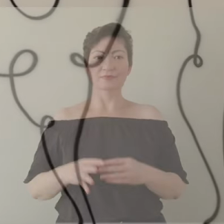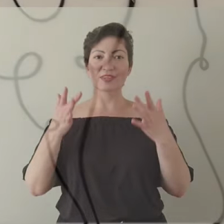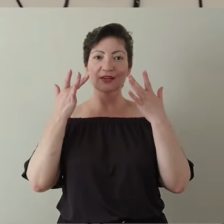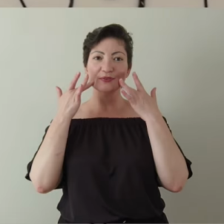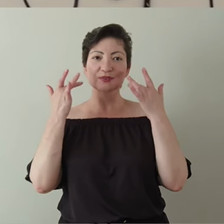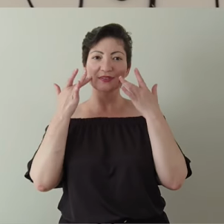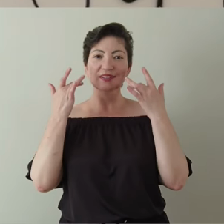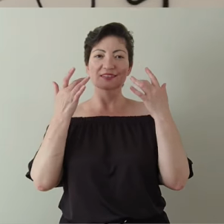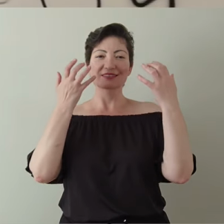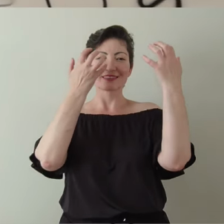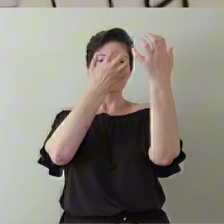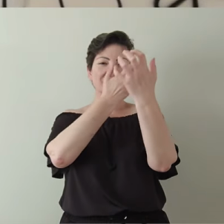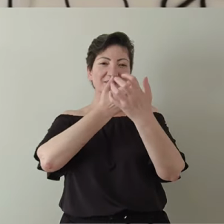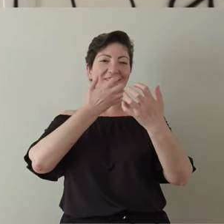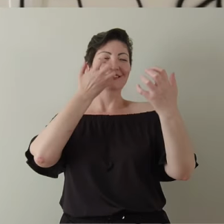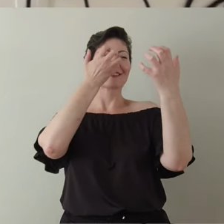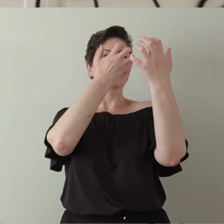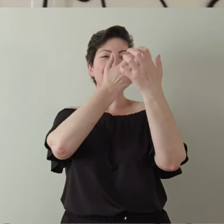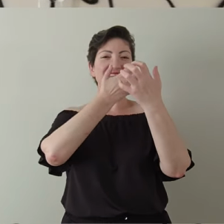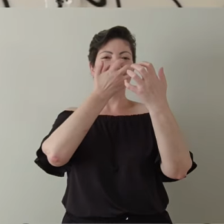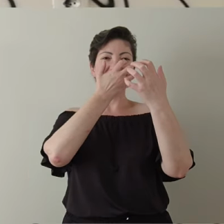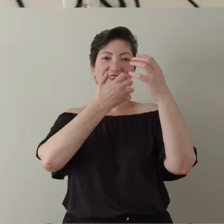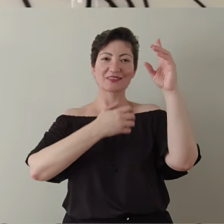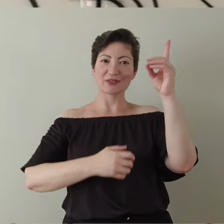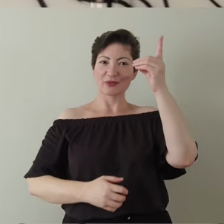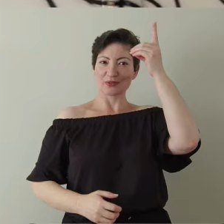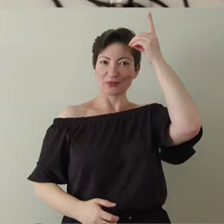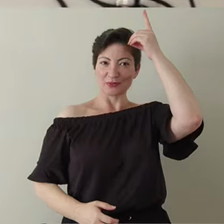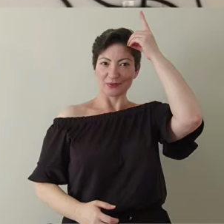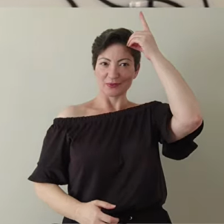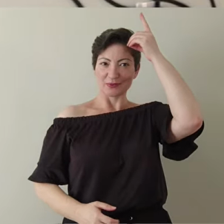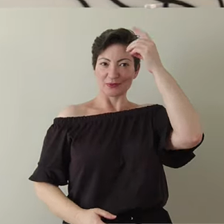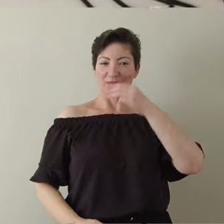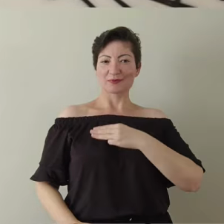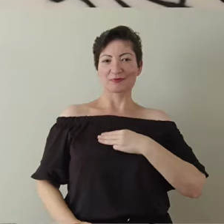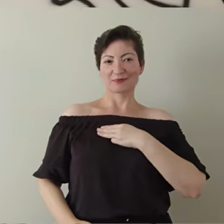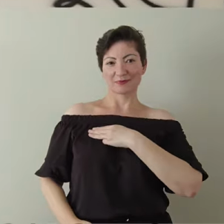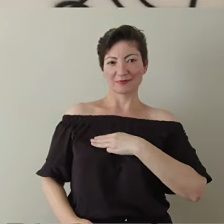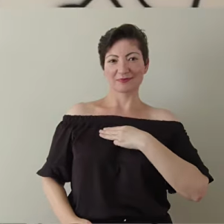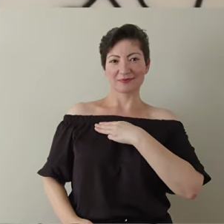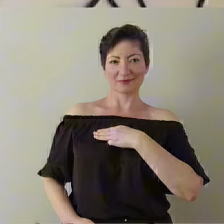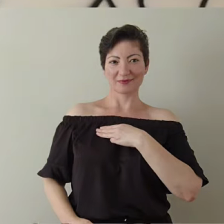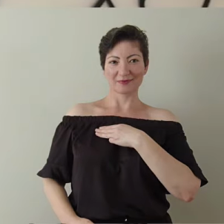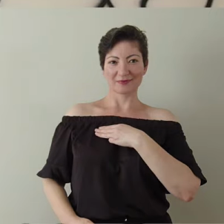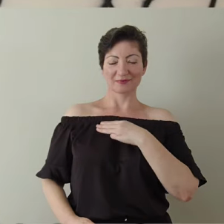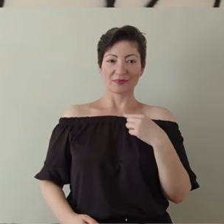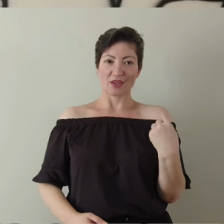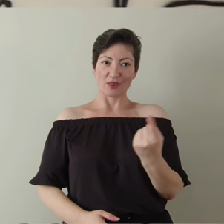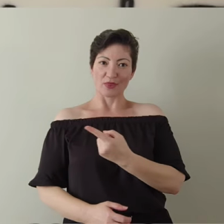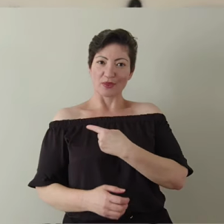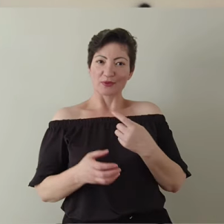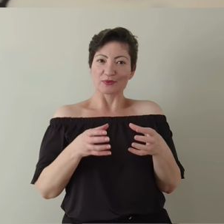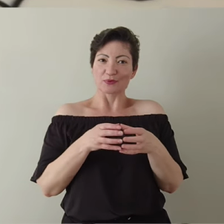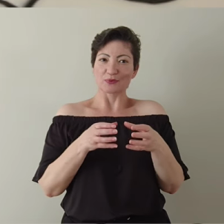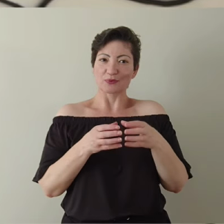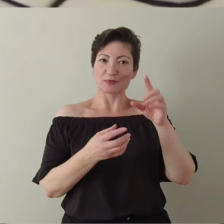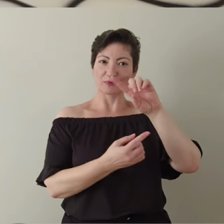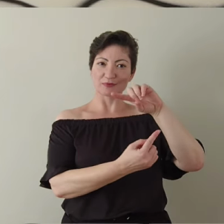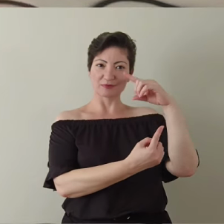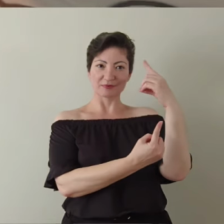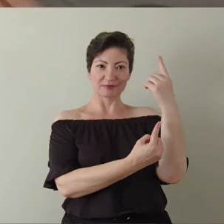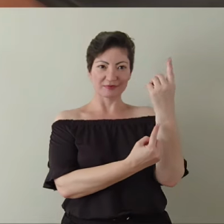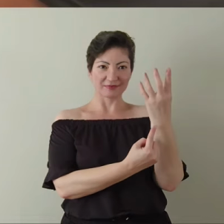O teatro é a nossa paixão, a nossa vocação, a nossa missão. Nós somos o grupo Dia de